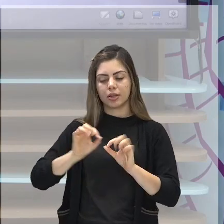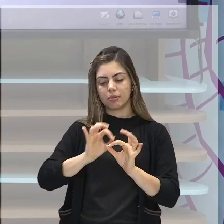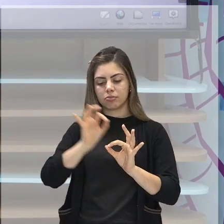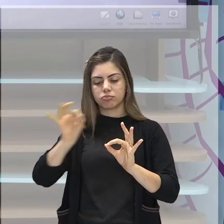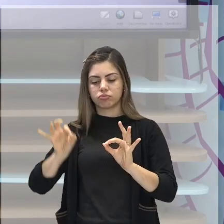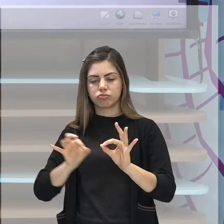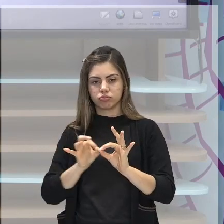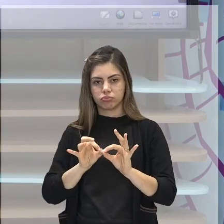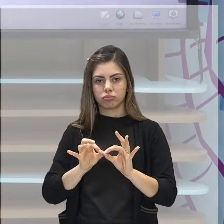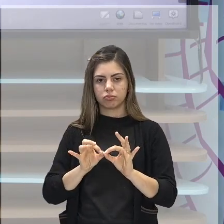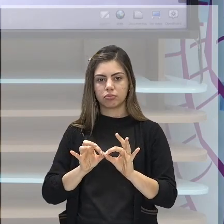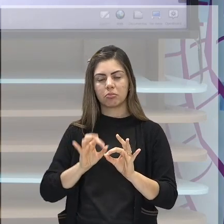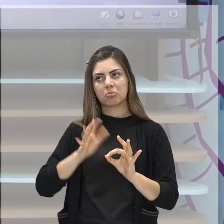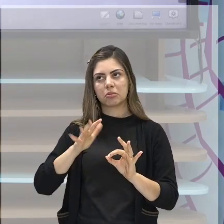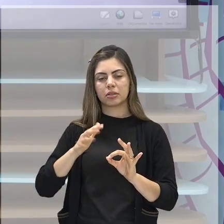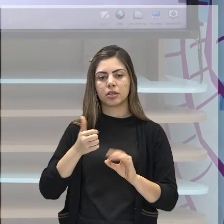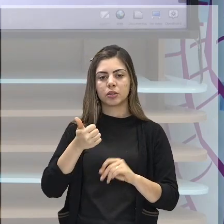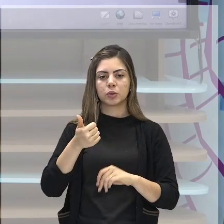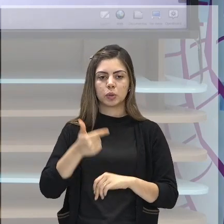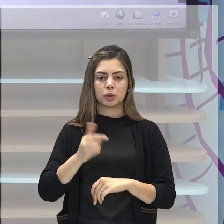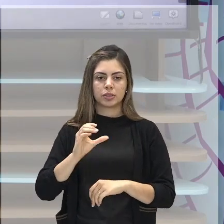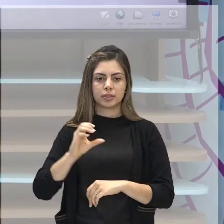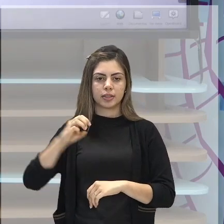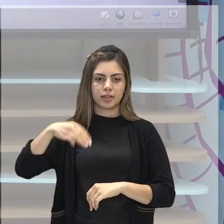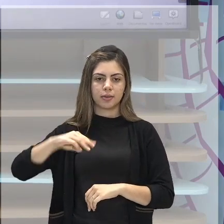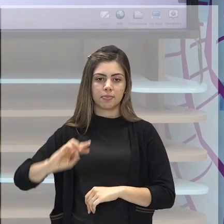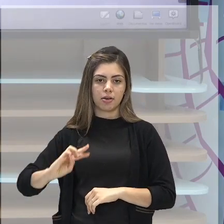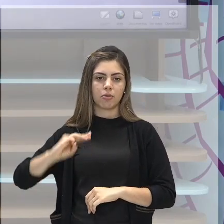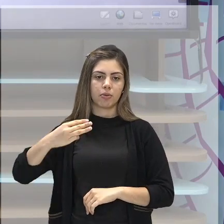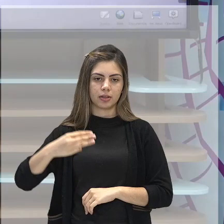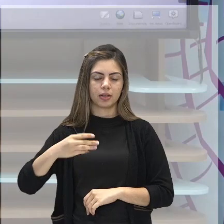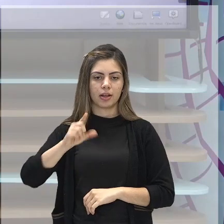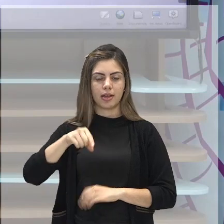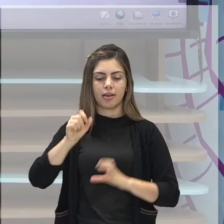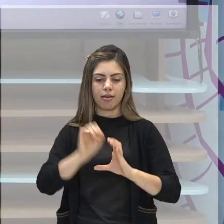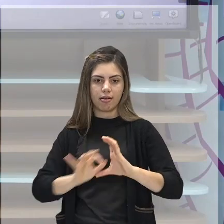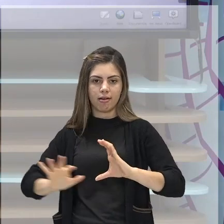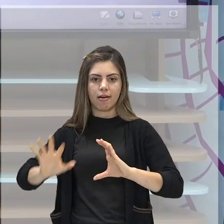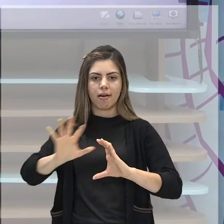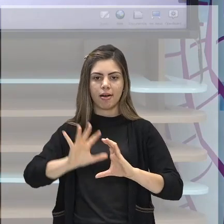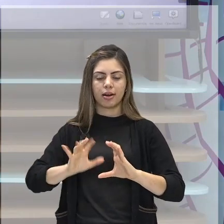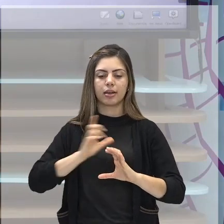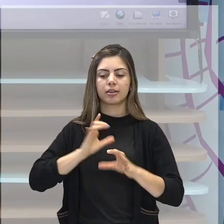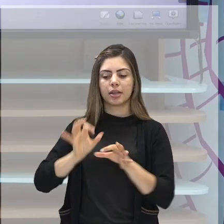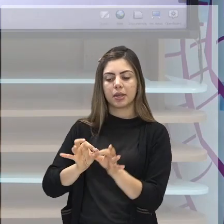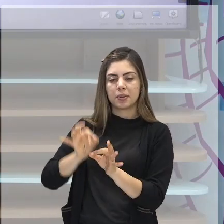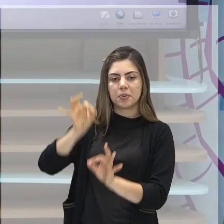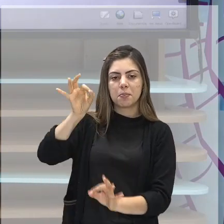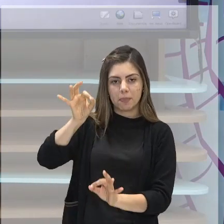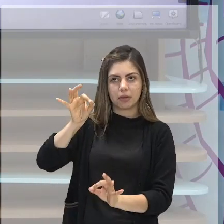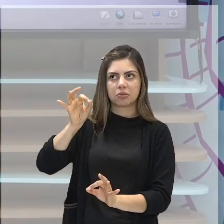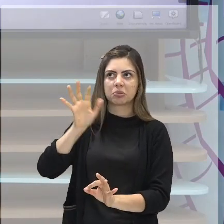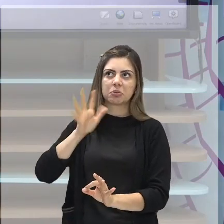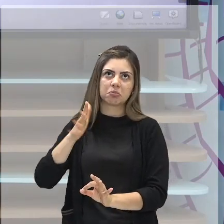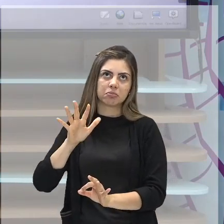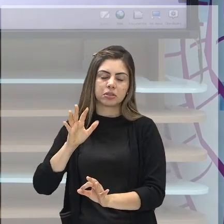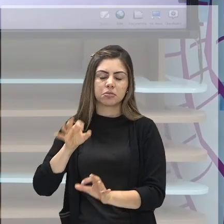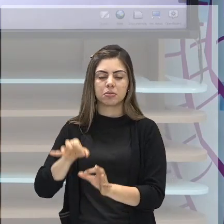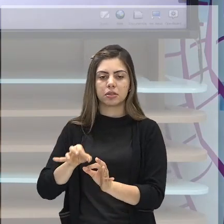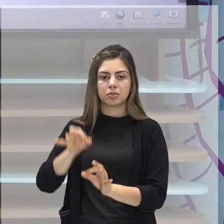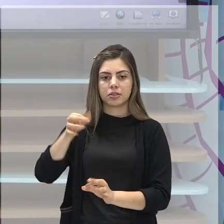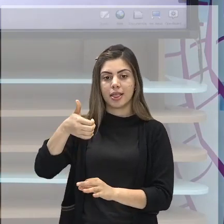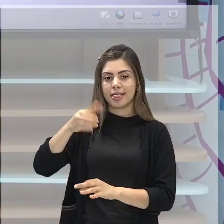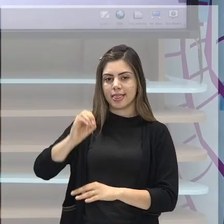de 12 centímetros ao quadrado, porque é a área, né? Com uma altura, digamos, de